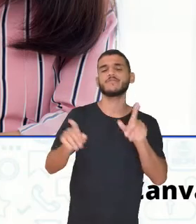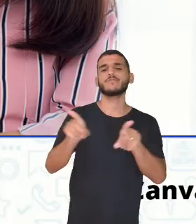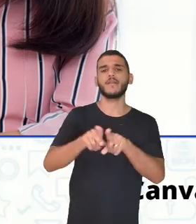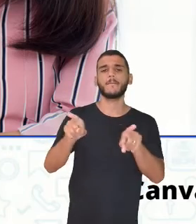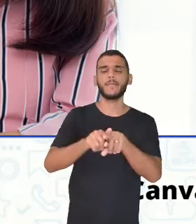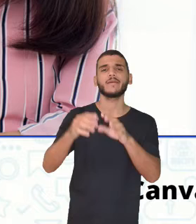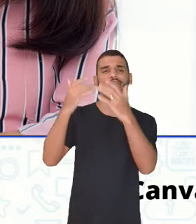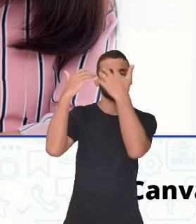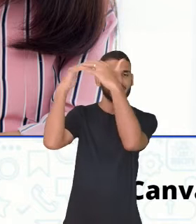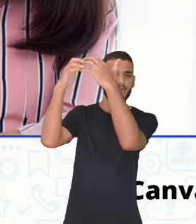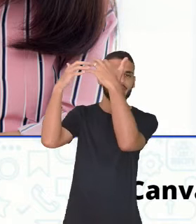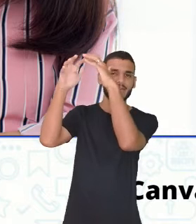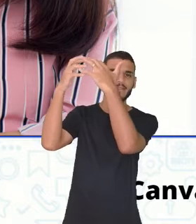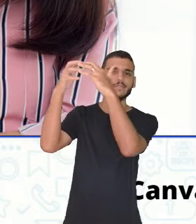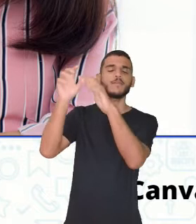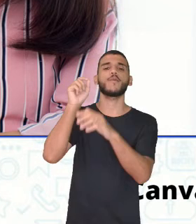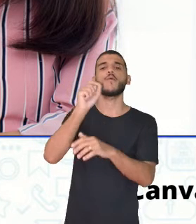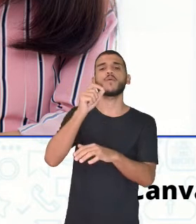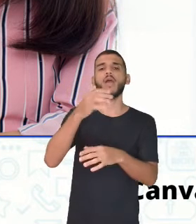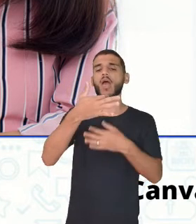refletimos sobre